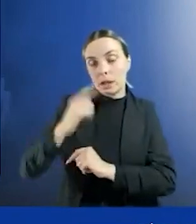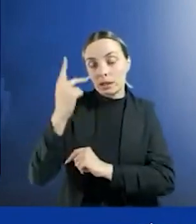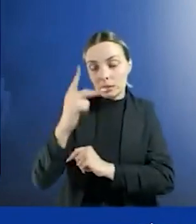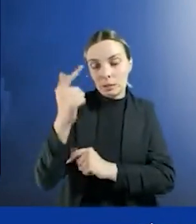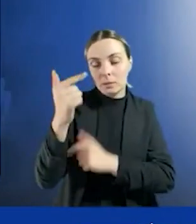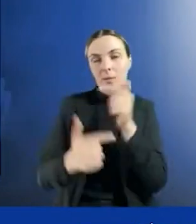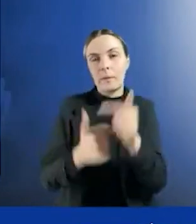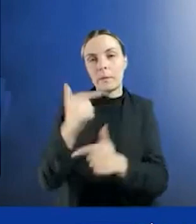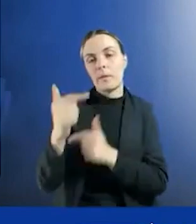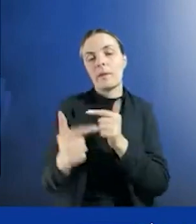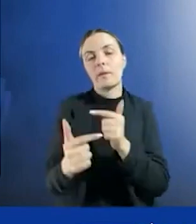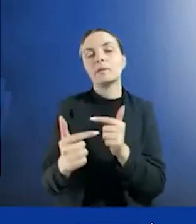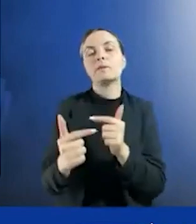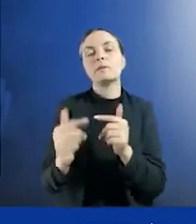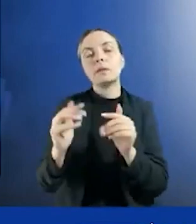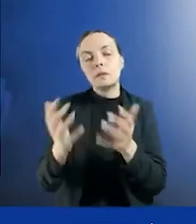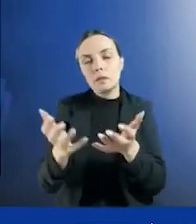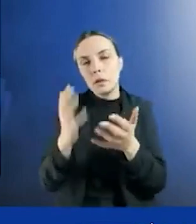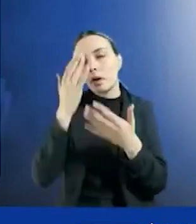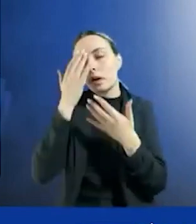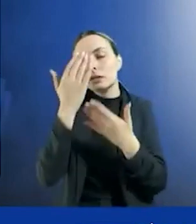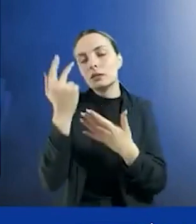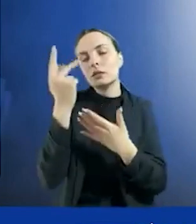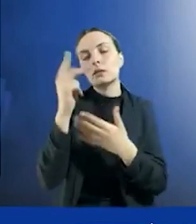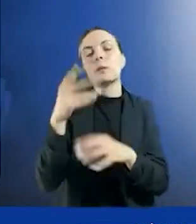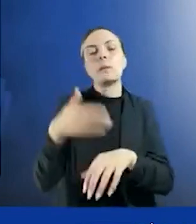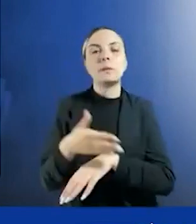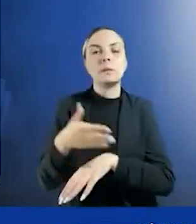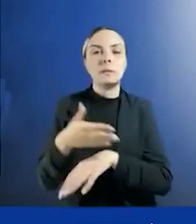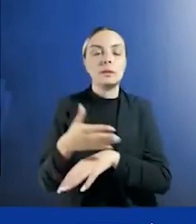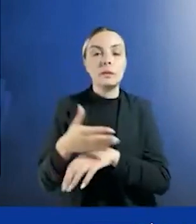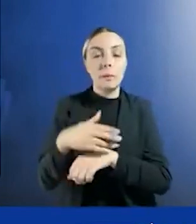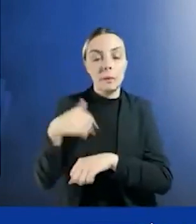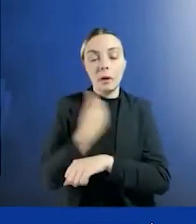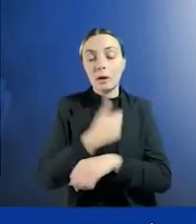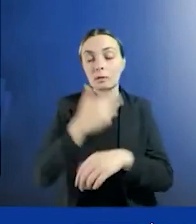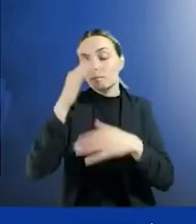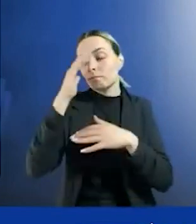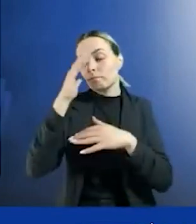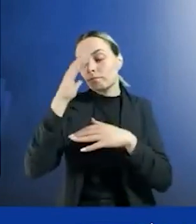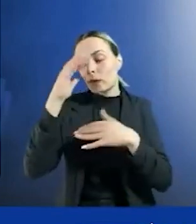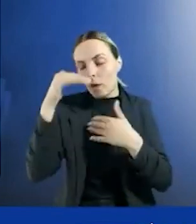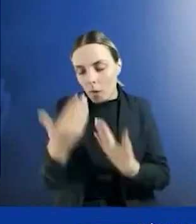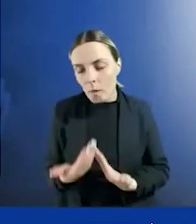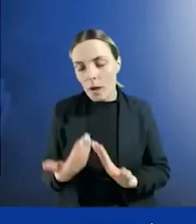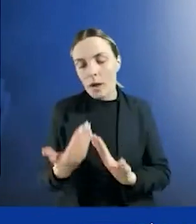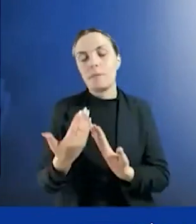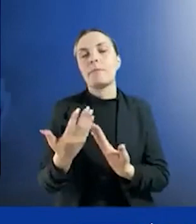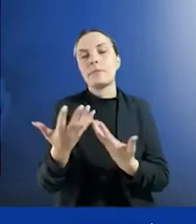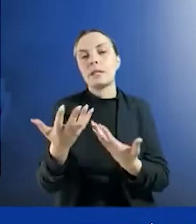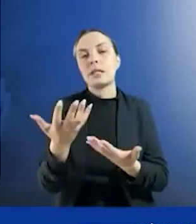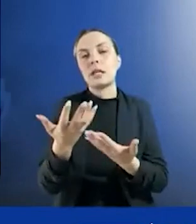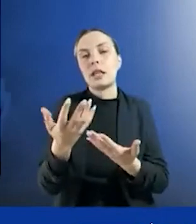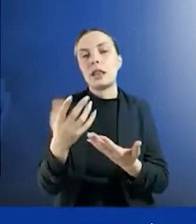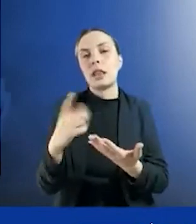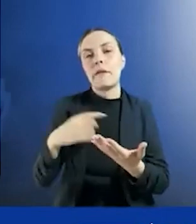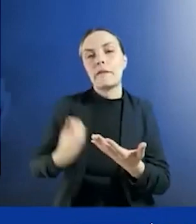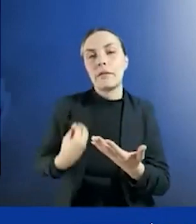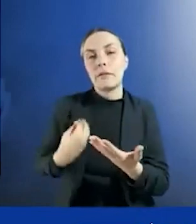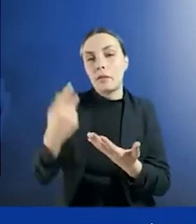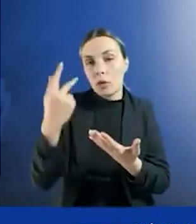gente gostaria de agradecer muito sua participação. Para nós é uma honra recebê-lo aqui, e lembrar